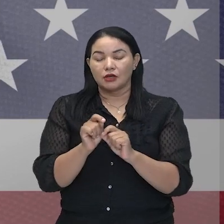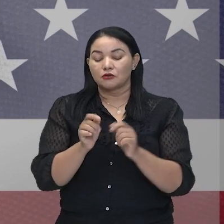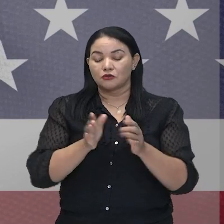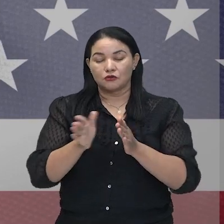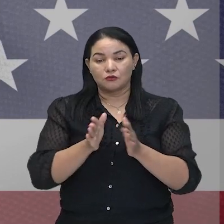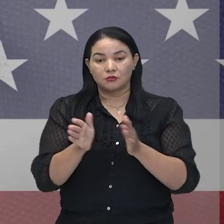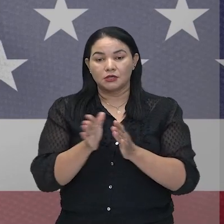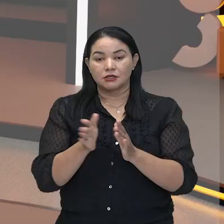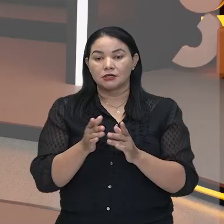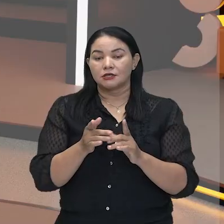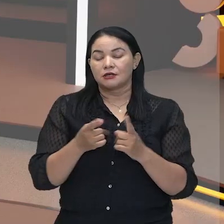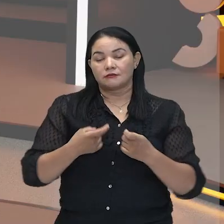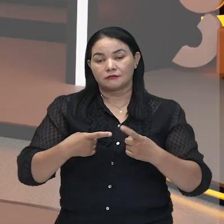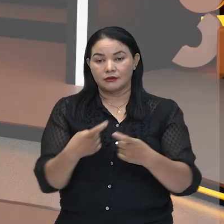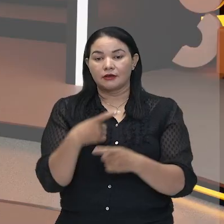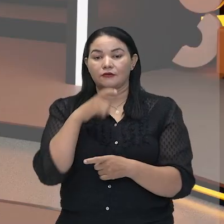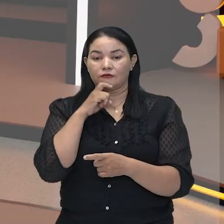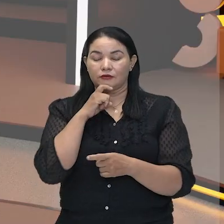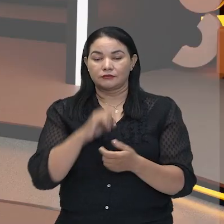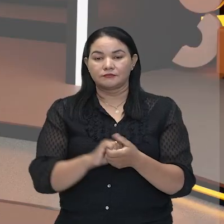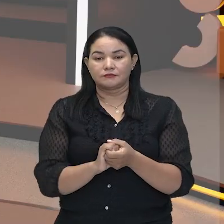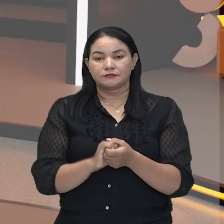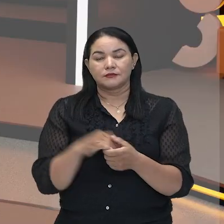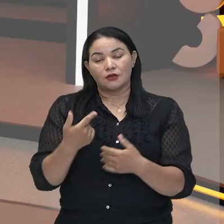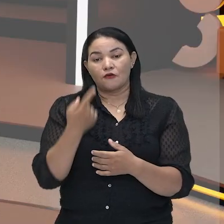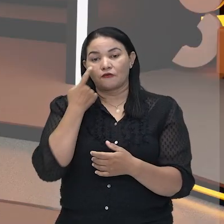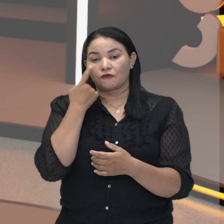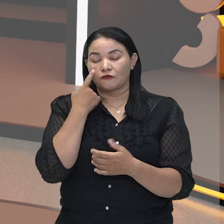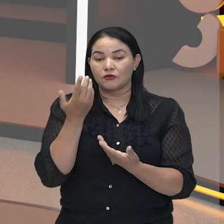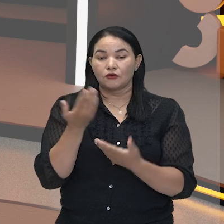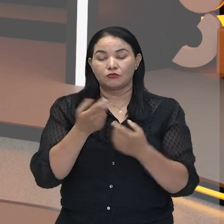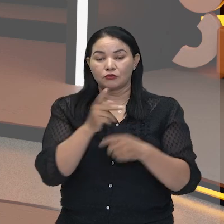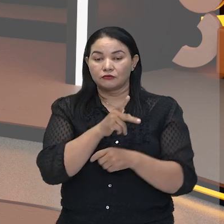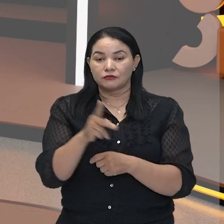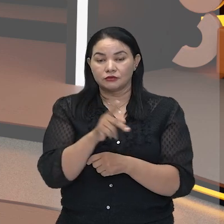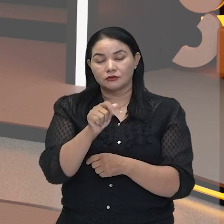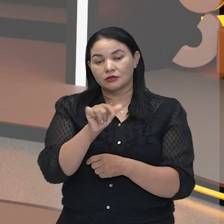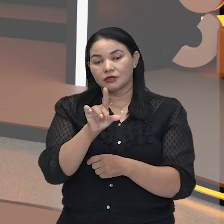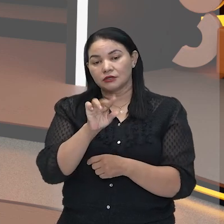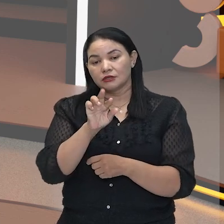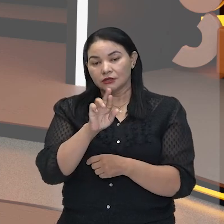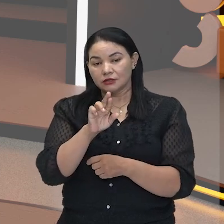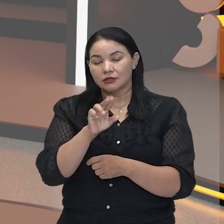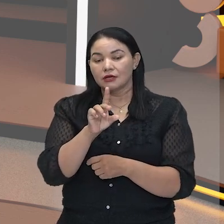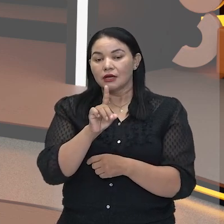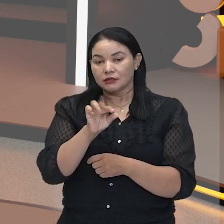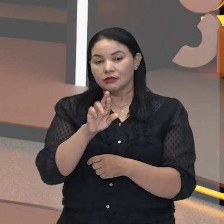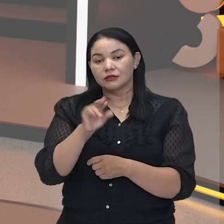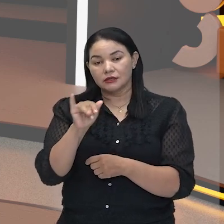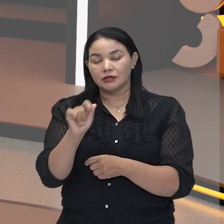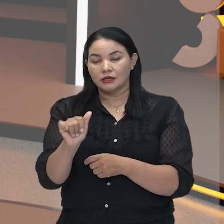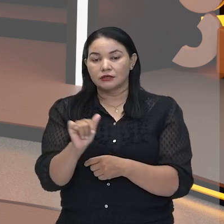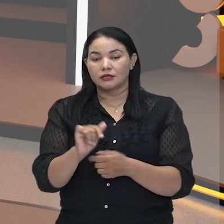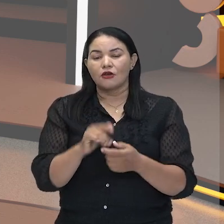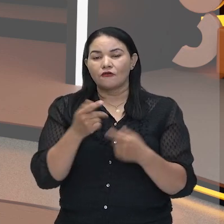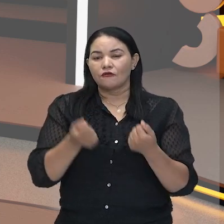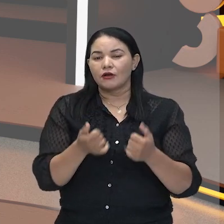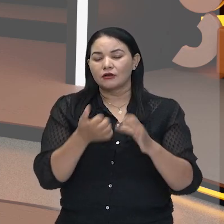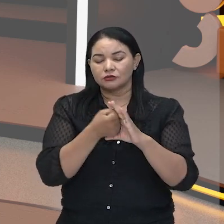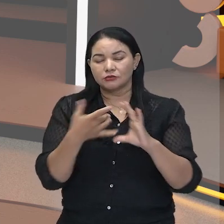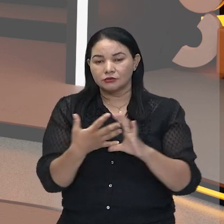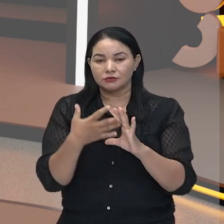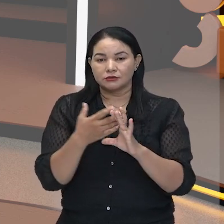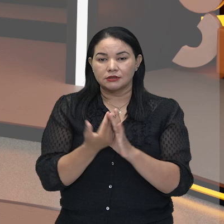de Guerra Fria. Então, como a gente pôde observar, a professora Adriana, ela vai colocar para a gente essas características